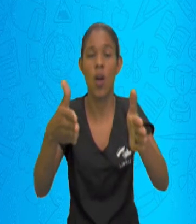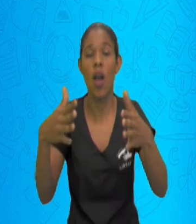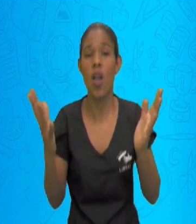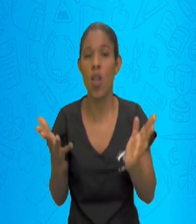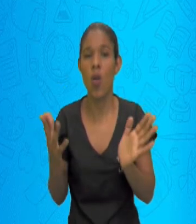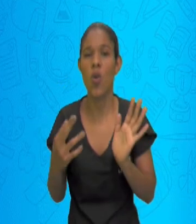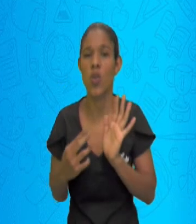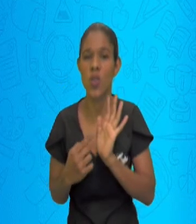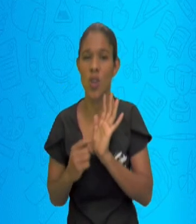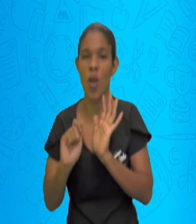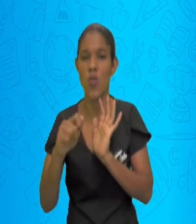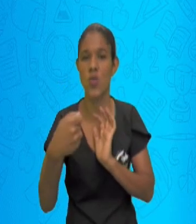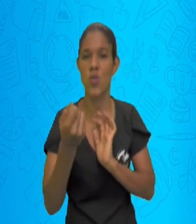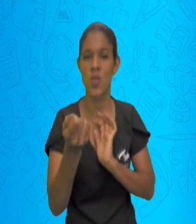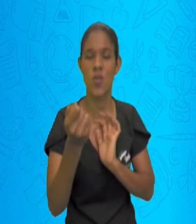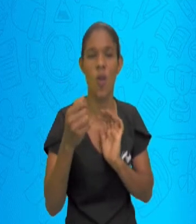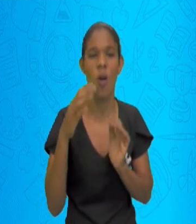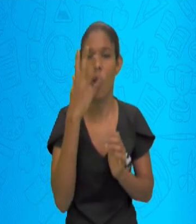brasileiro.